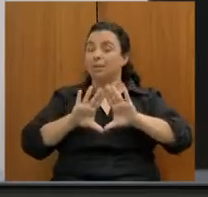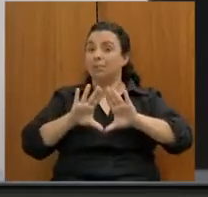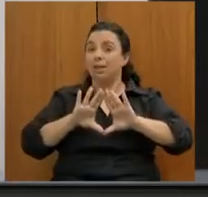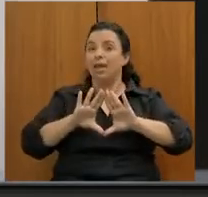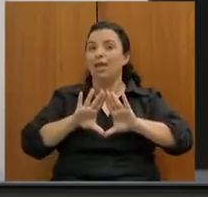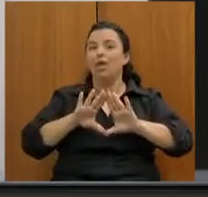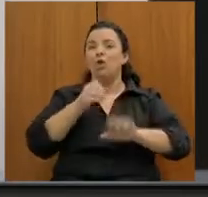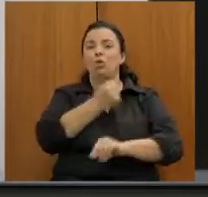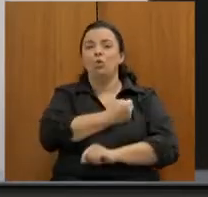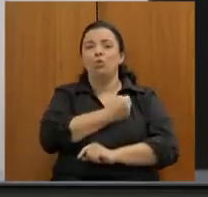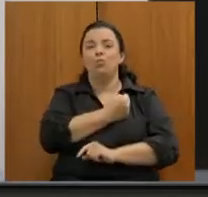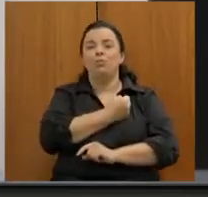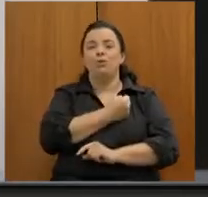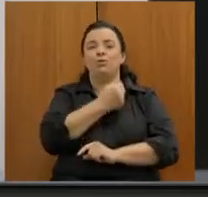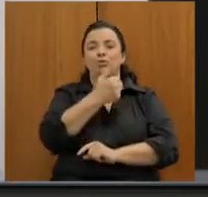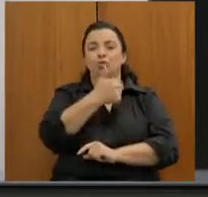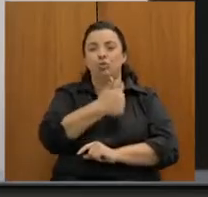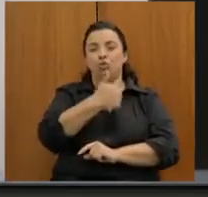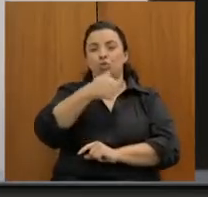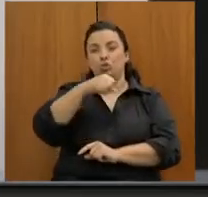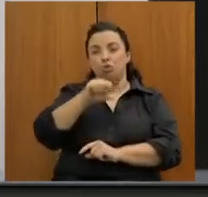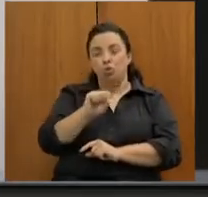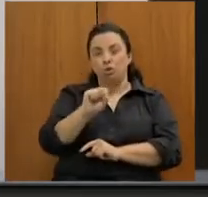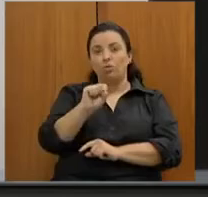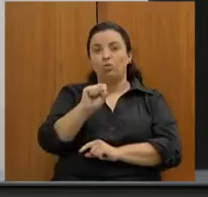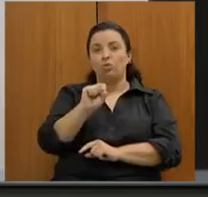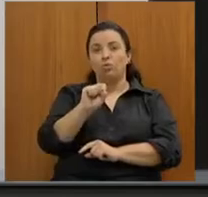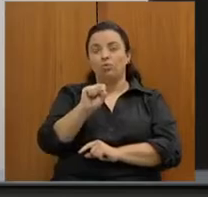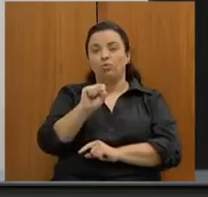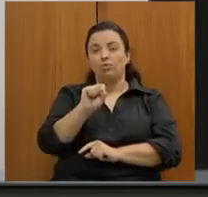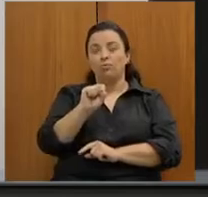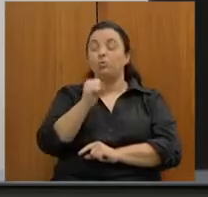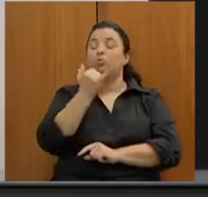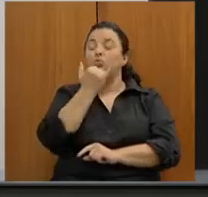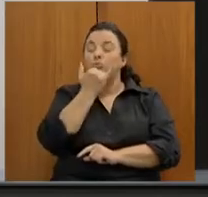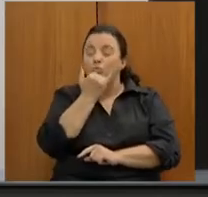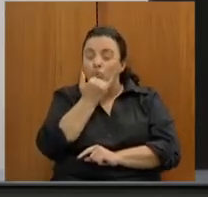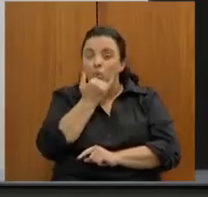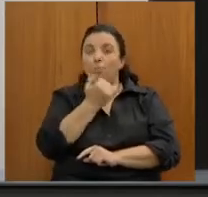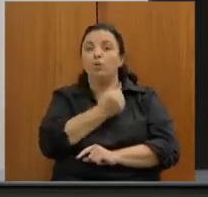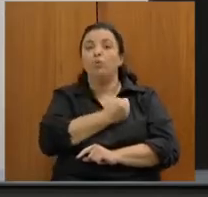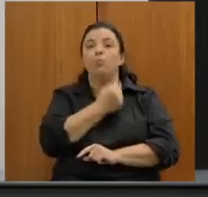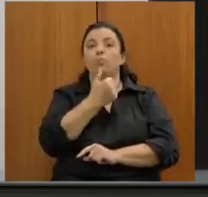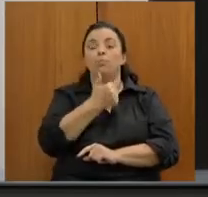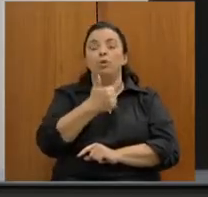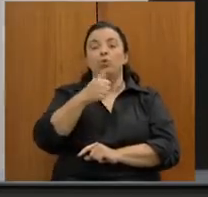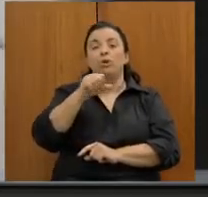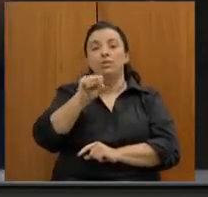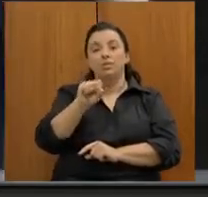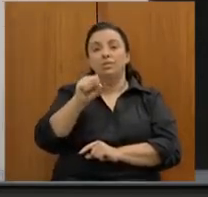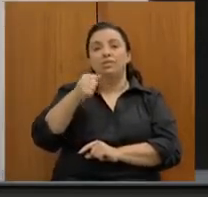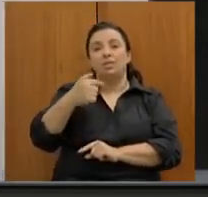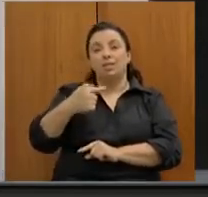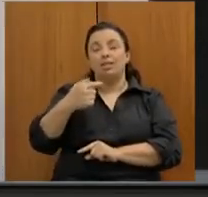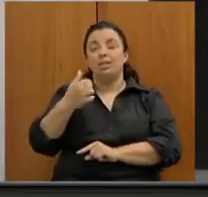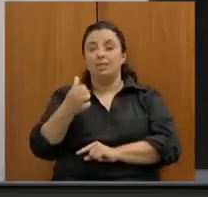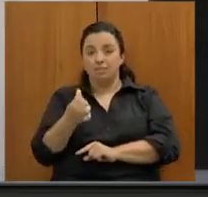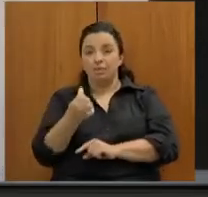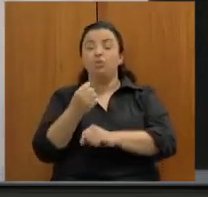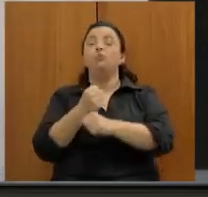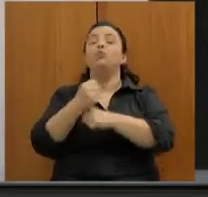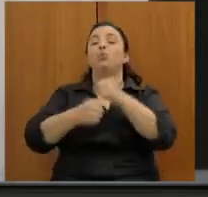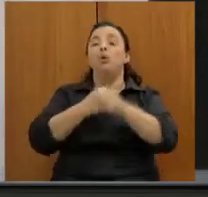projeto de lei 18718 mil digo 1876 de 2020 apresentado pela então